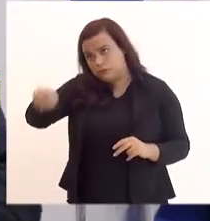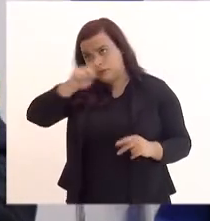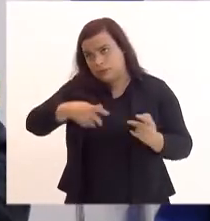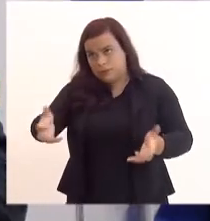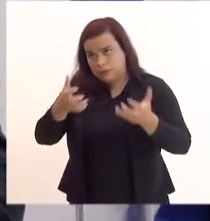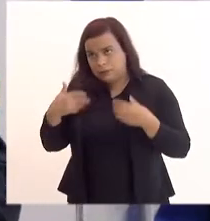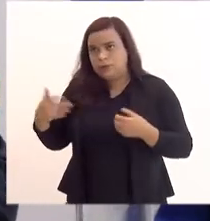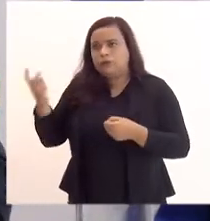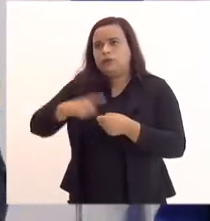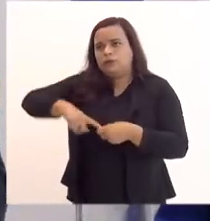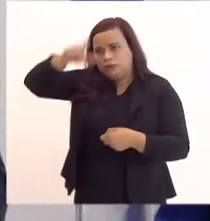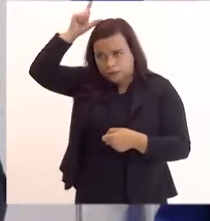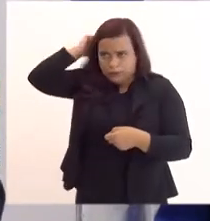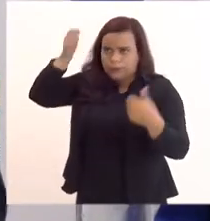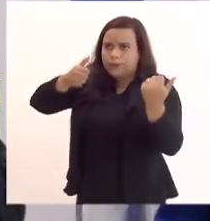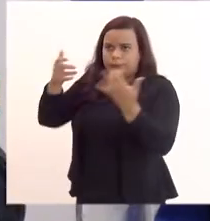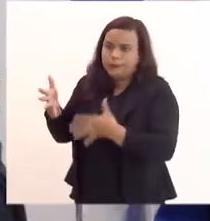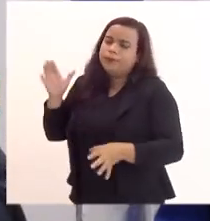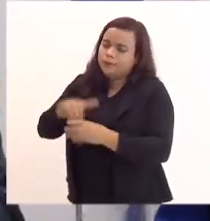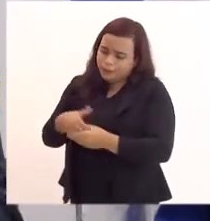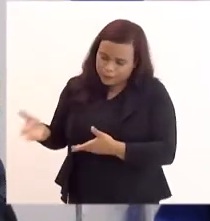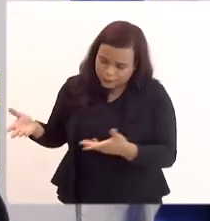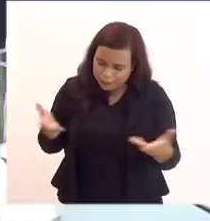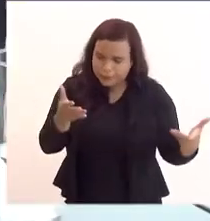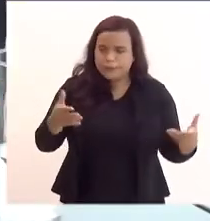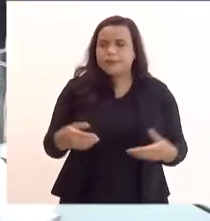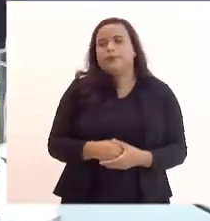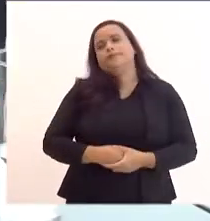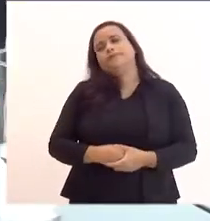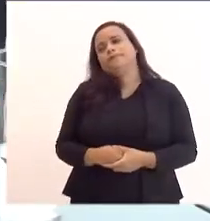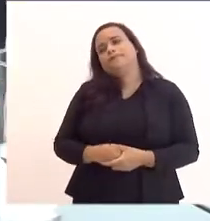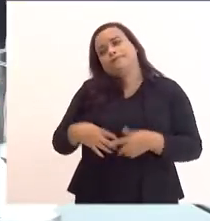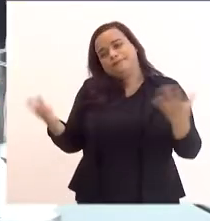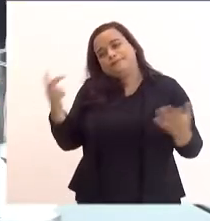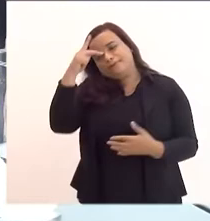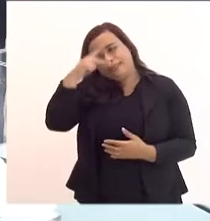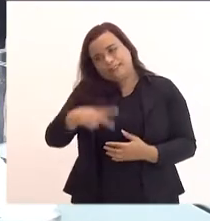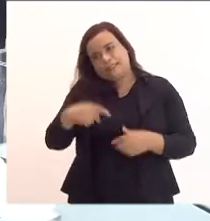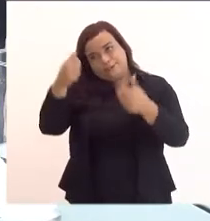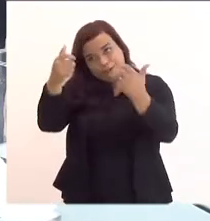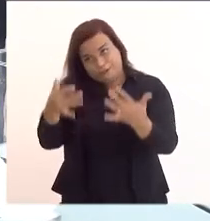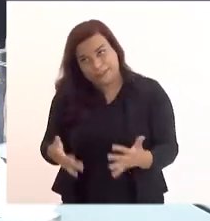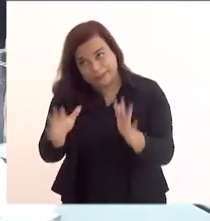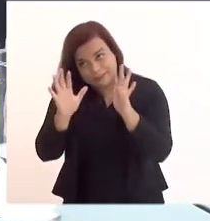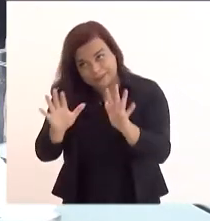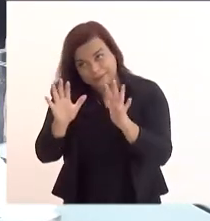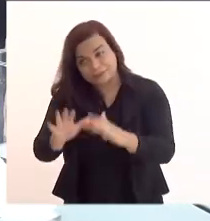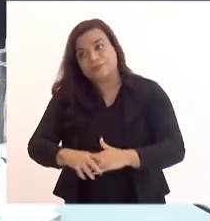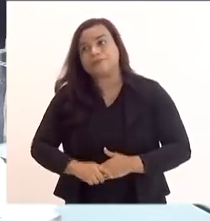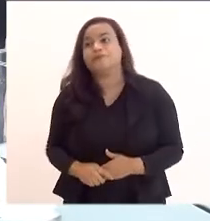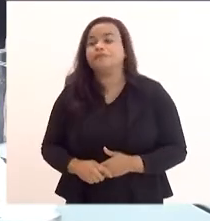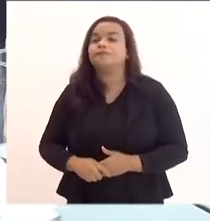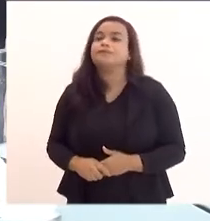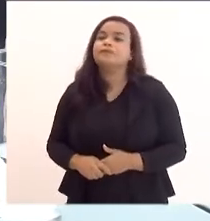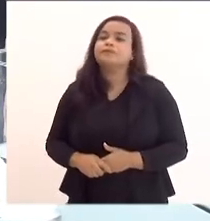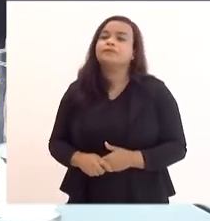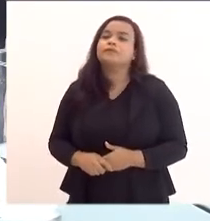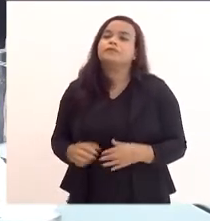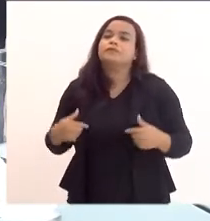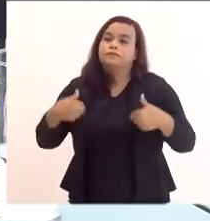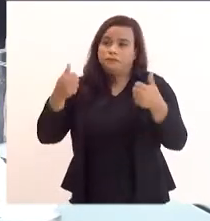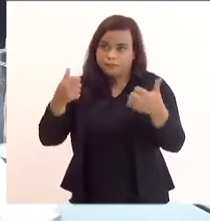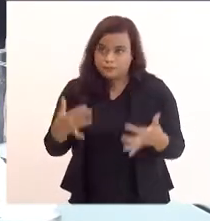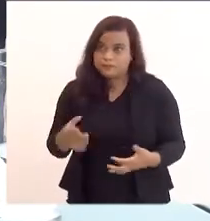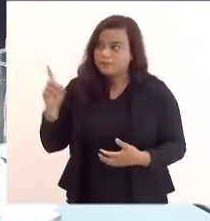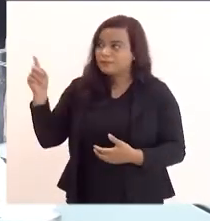Deputado Luiz Paulo, depois eu termino o voto. Deputado Luiz. Presidente, olha só. Vou trazer à tona aqui, deputado Carlos